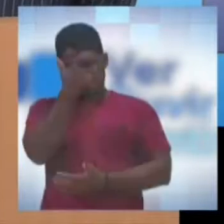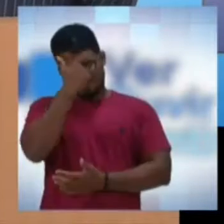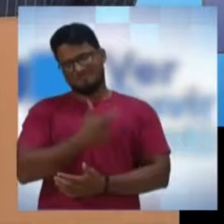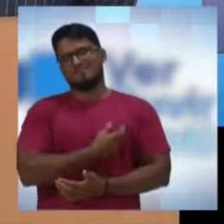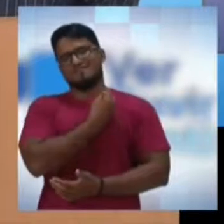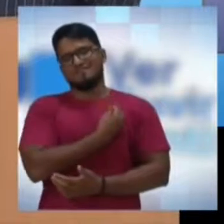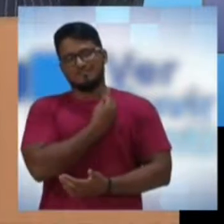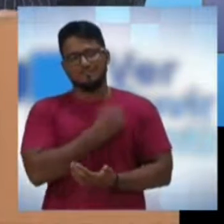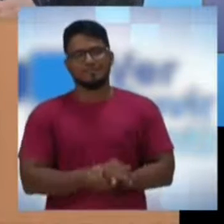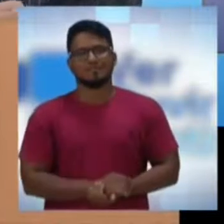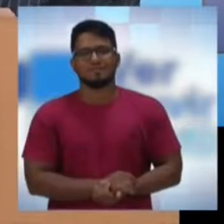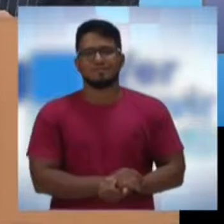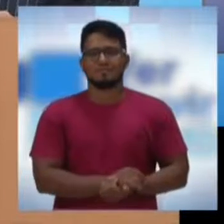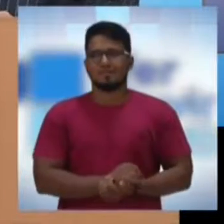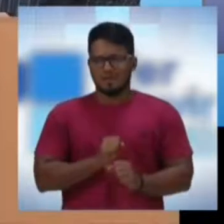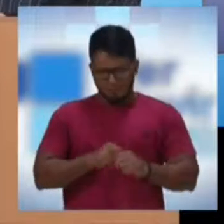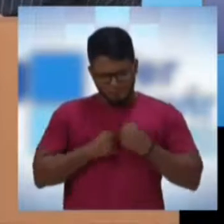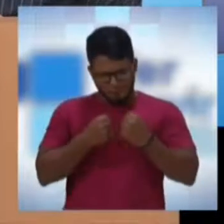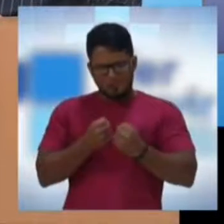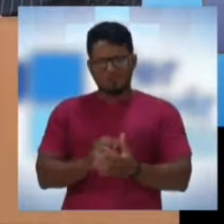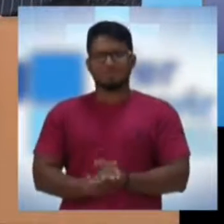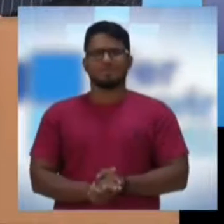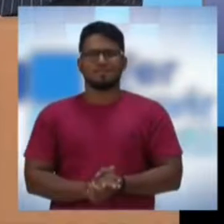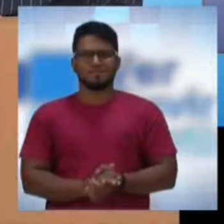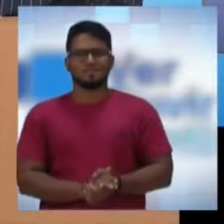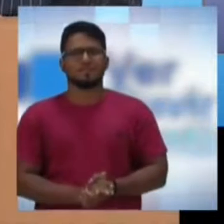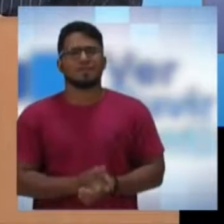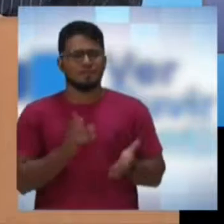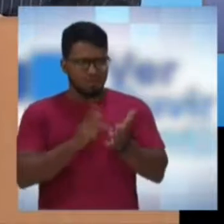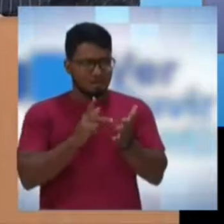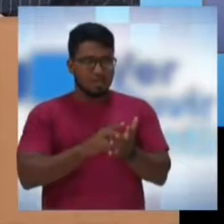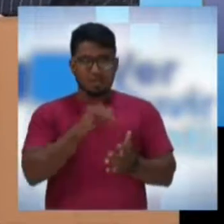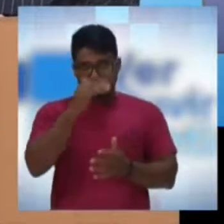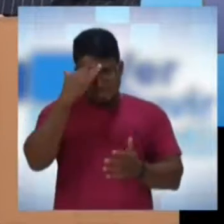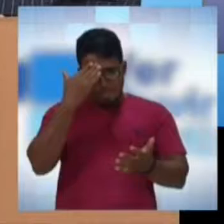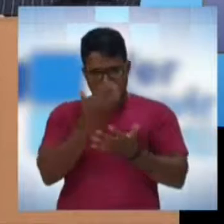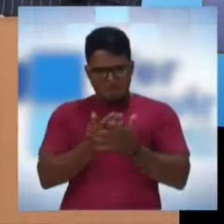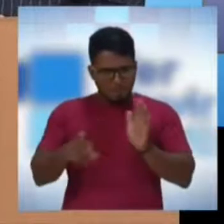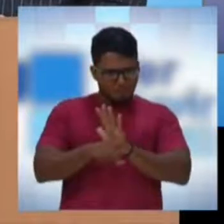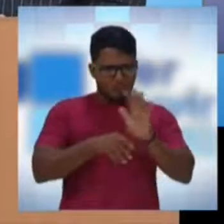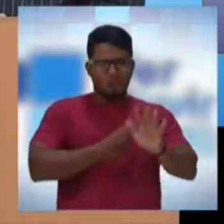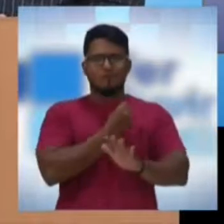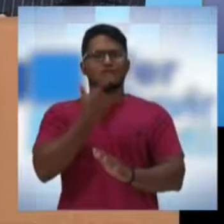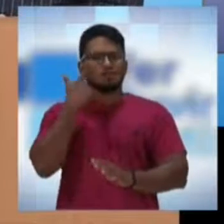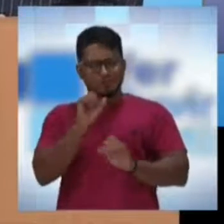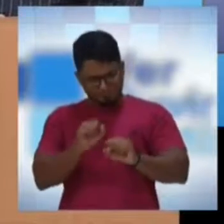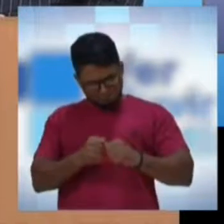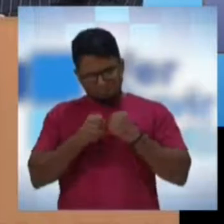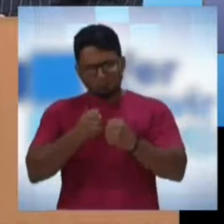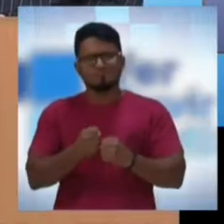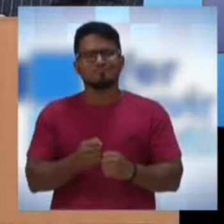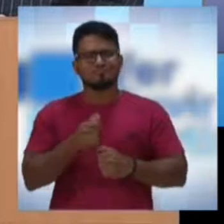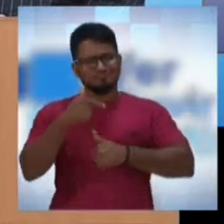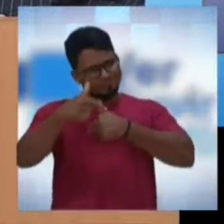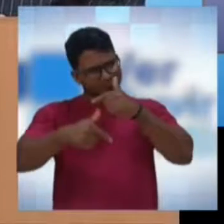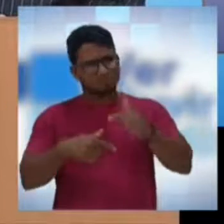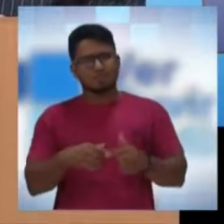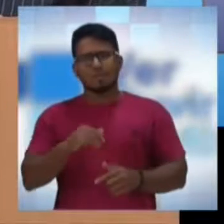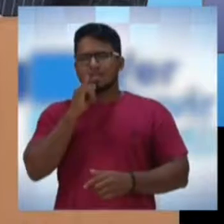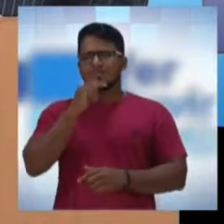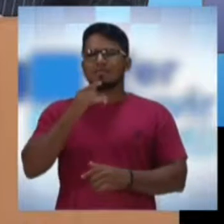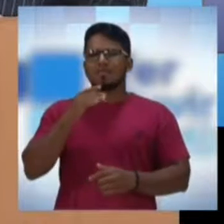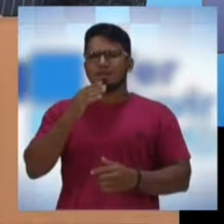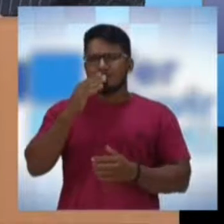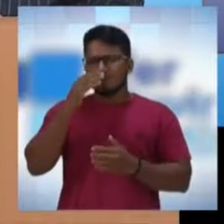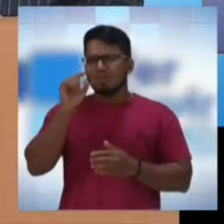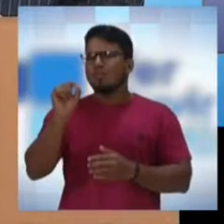Quem acredita sempre alcança, né, Francisca? É verdade. É uma determinação, isso a gente tem que aprender cedo, né? Exatamente. E falando em